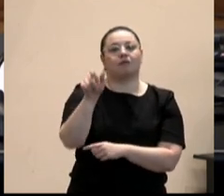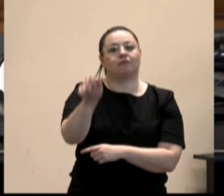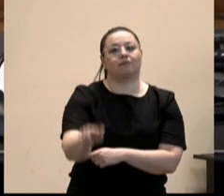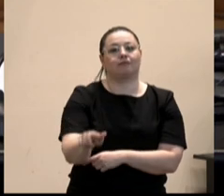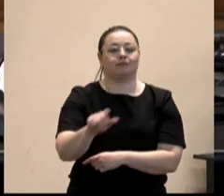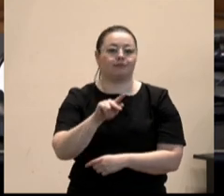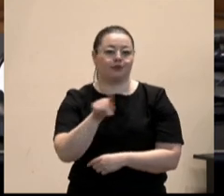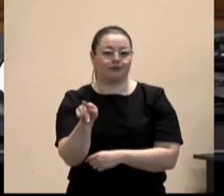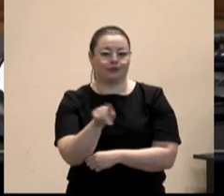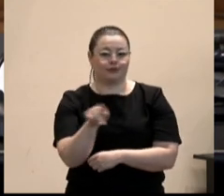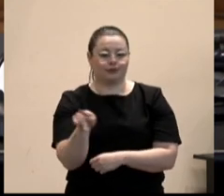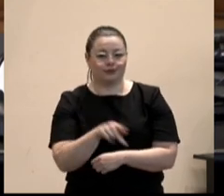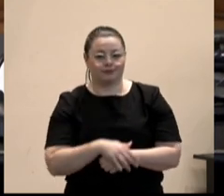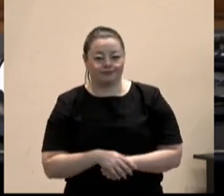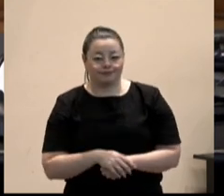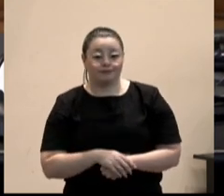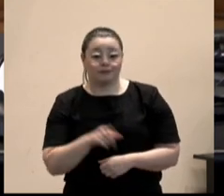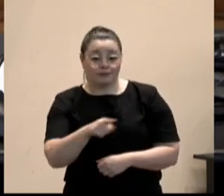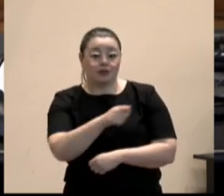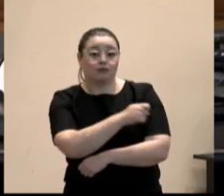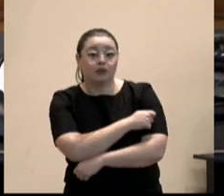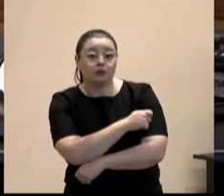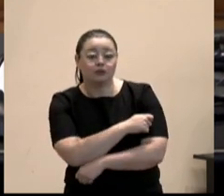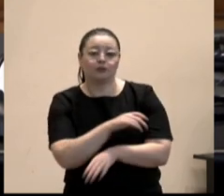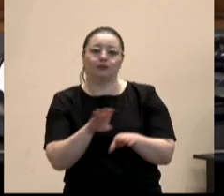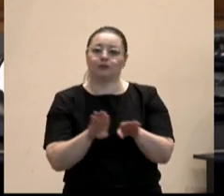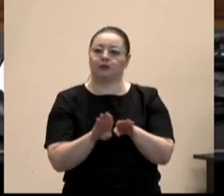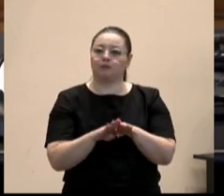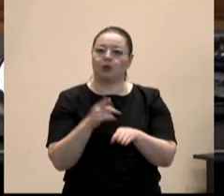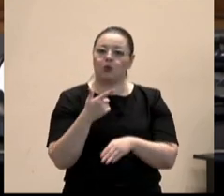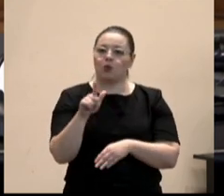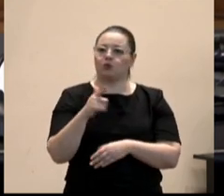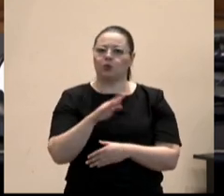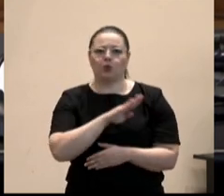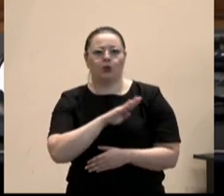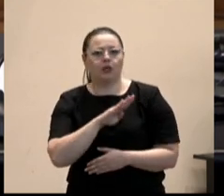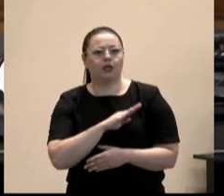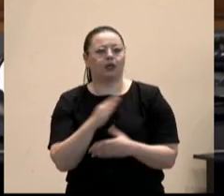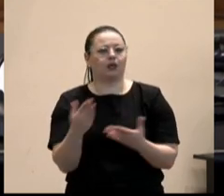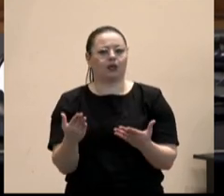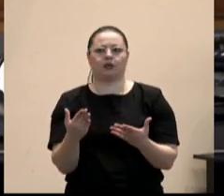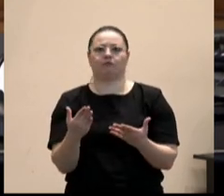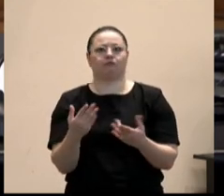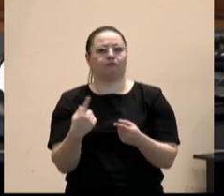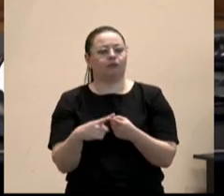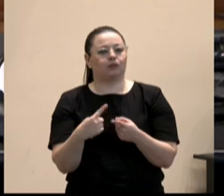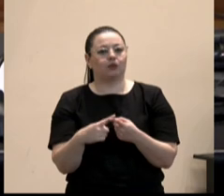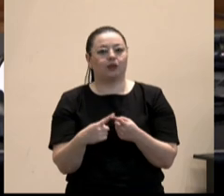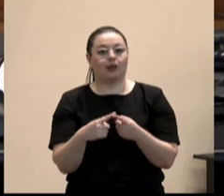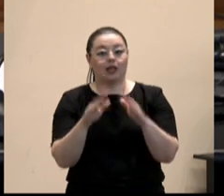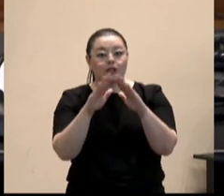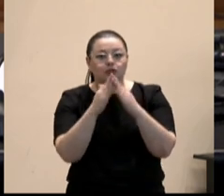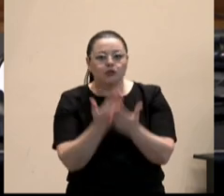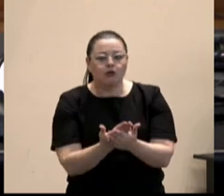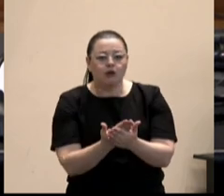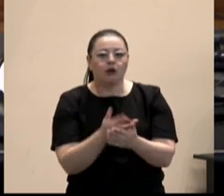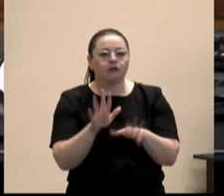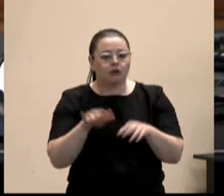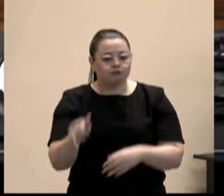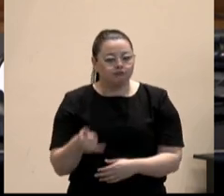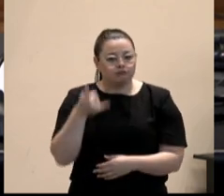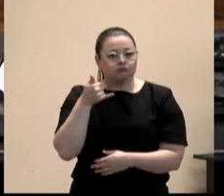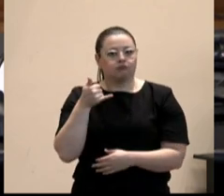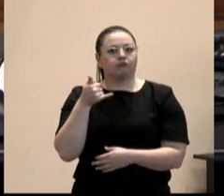Os colegas e os próprios estudantes, já que a instituição chegou a receber telefonemas em